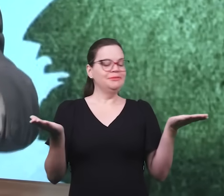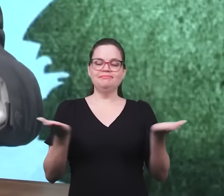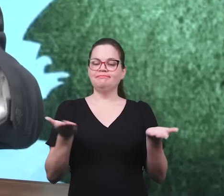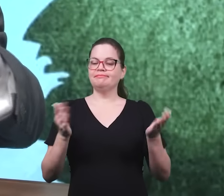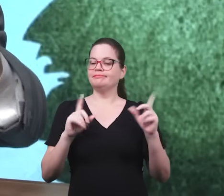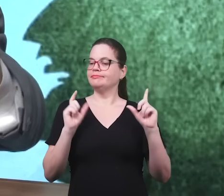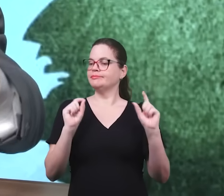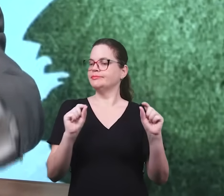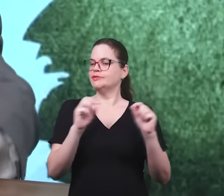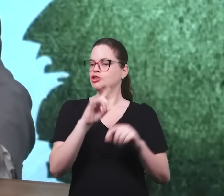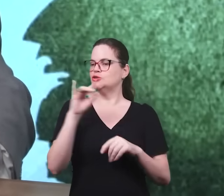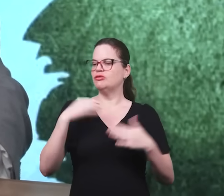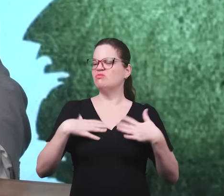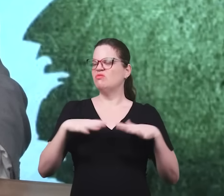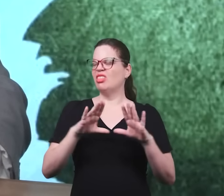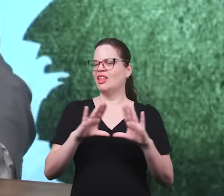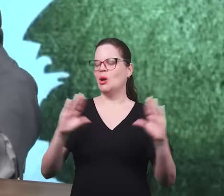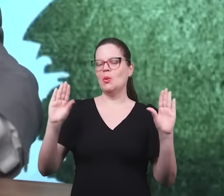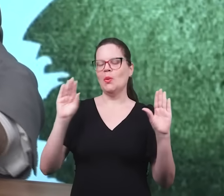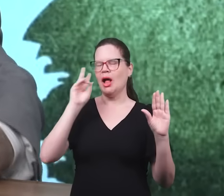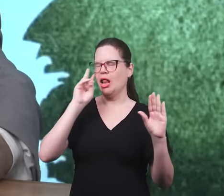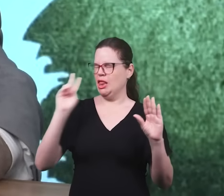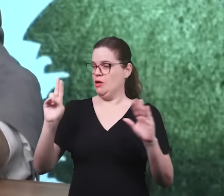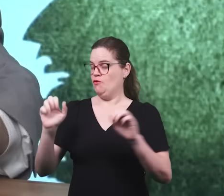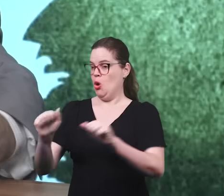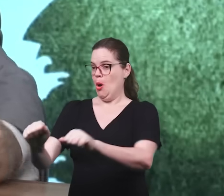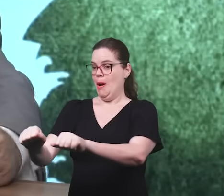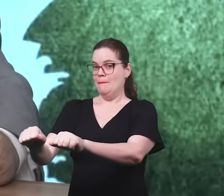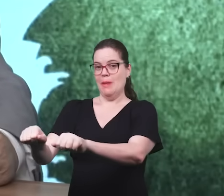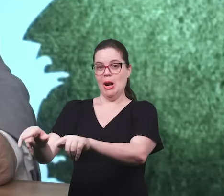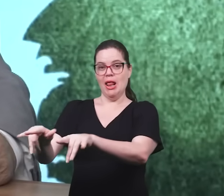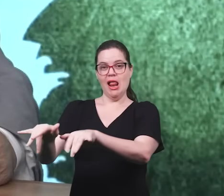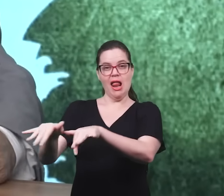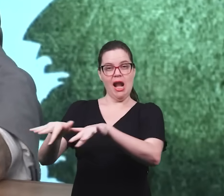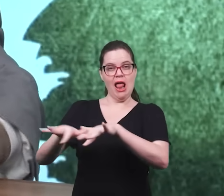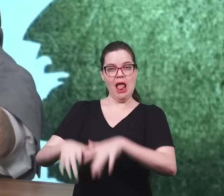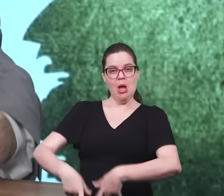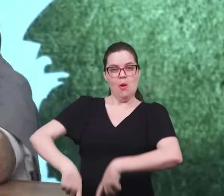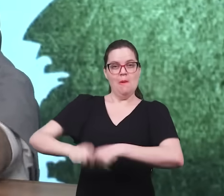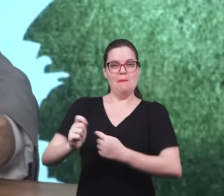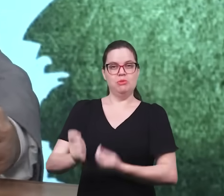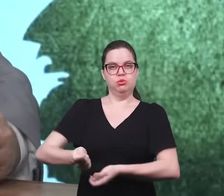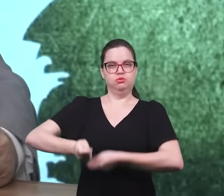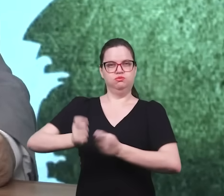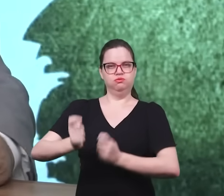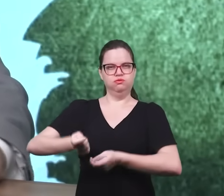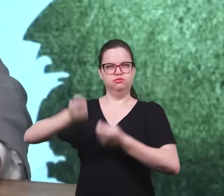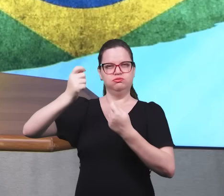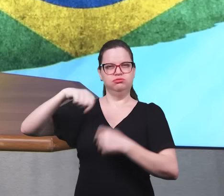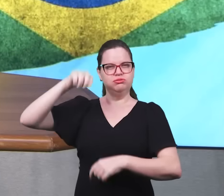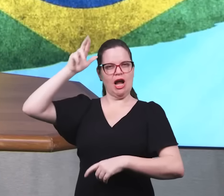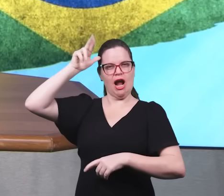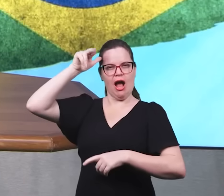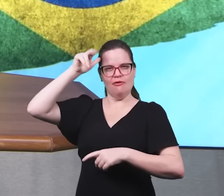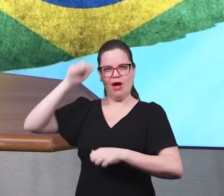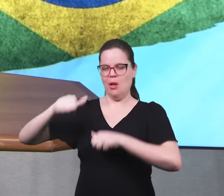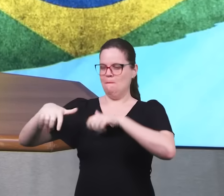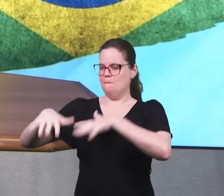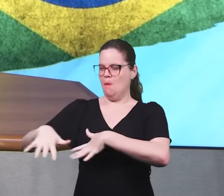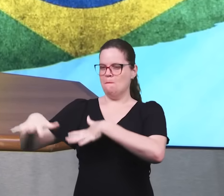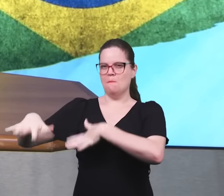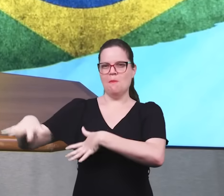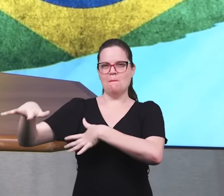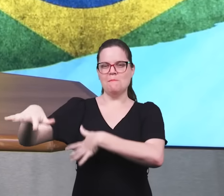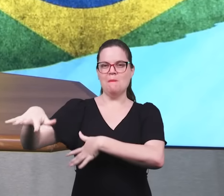tranquilo, quando ele viu um exército cercando a cidade. Carros, cavalos, homens de guerra ferozes, prontos para